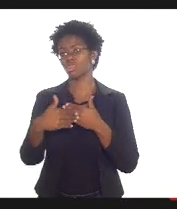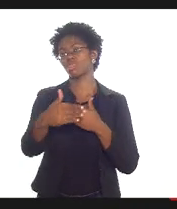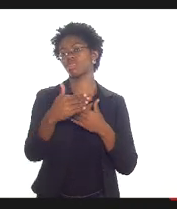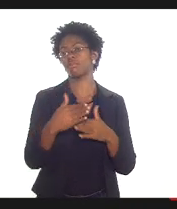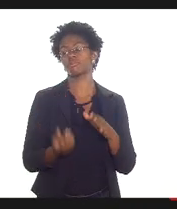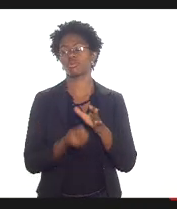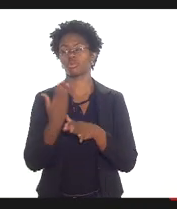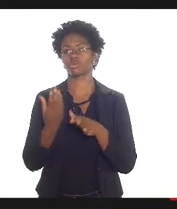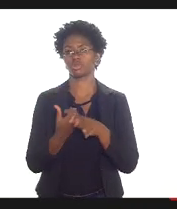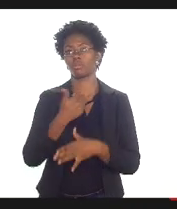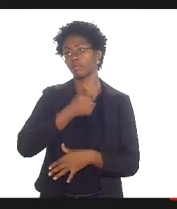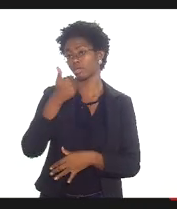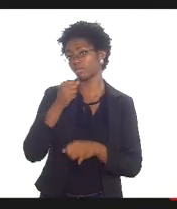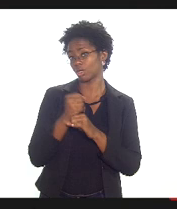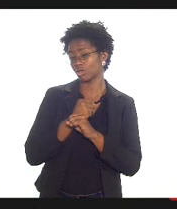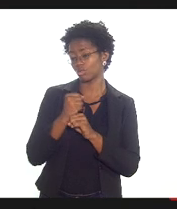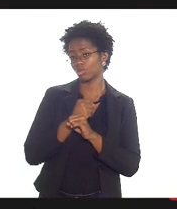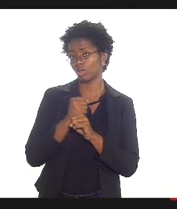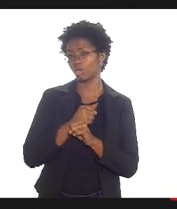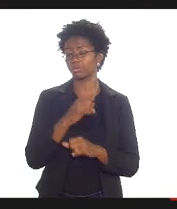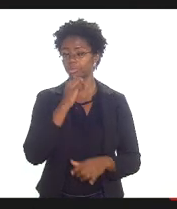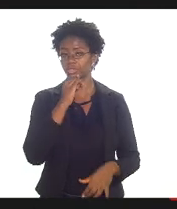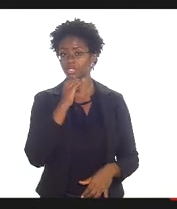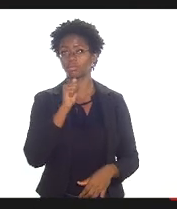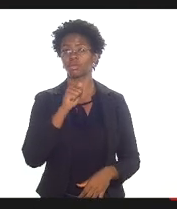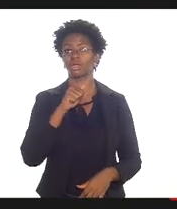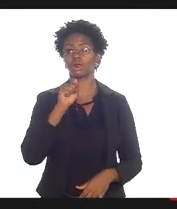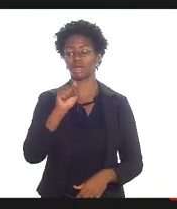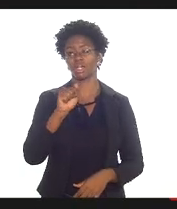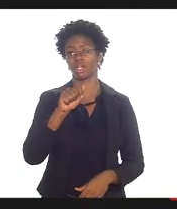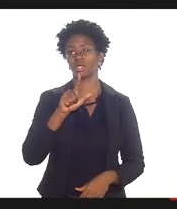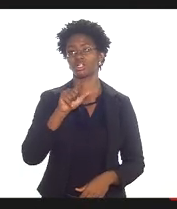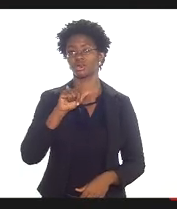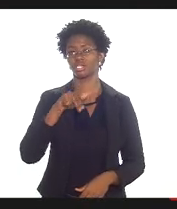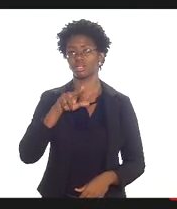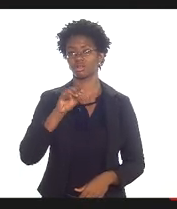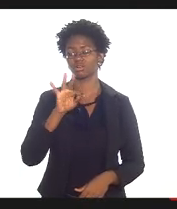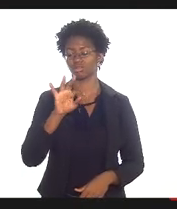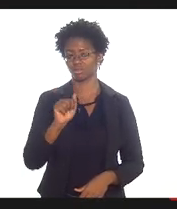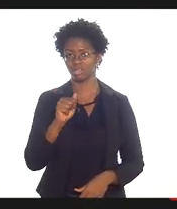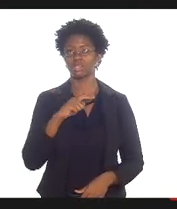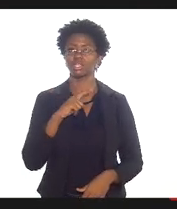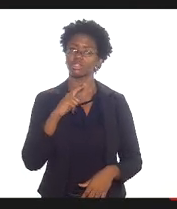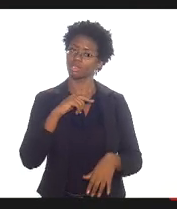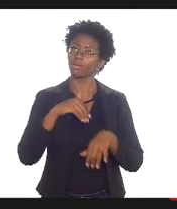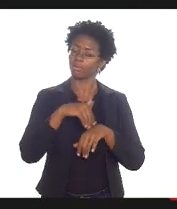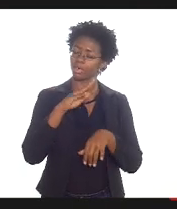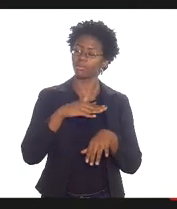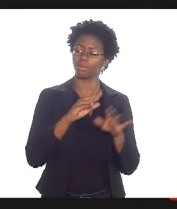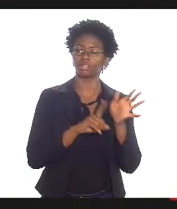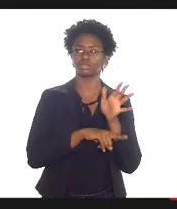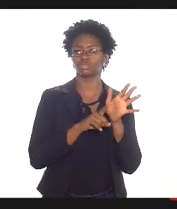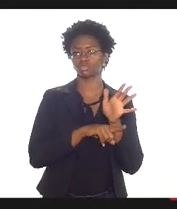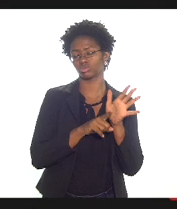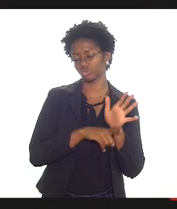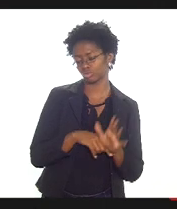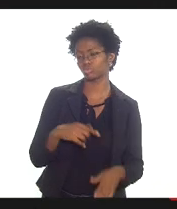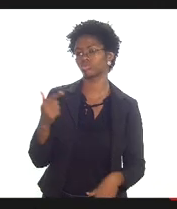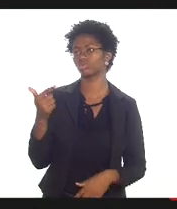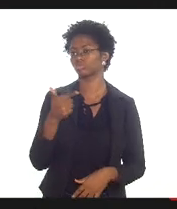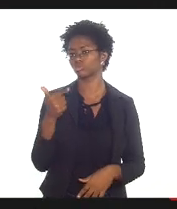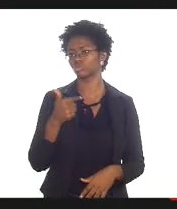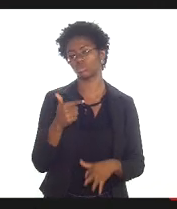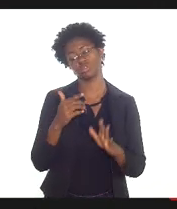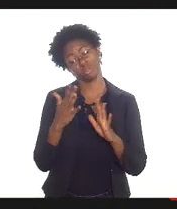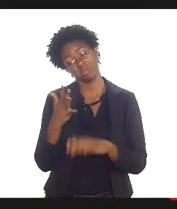ano, as alíquotas têm maiores isenções, no segundo ano intermediário, no terceiro e a